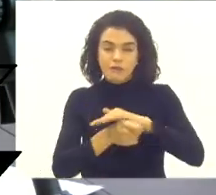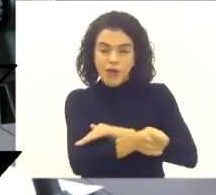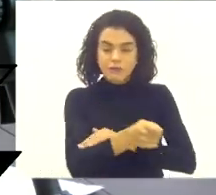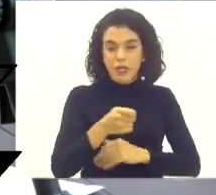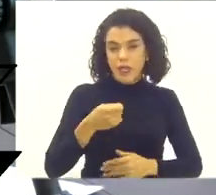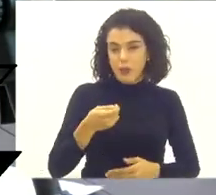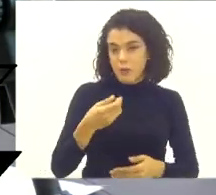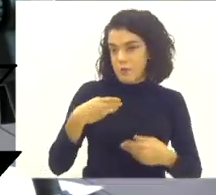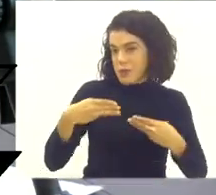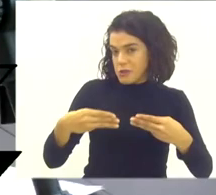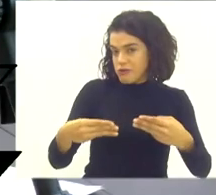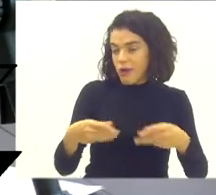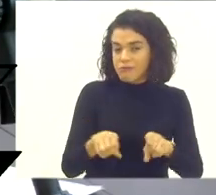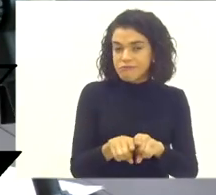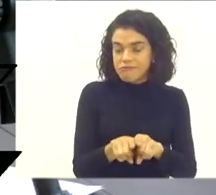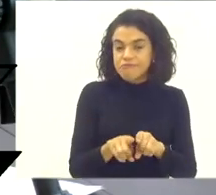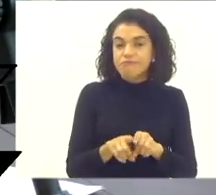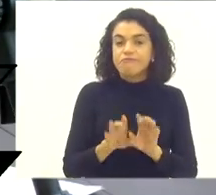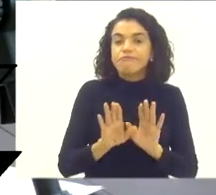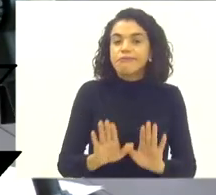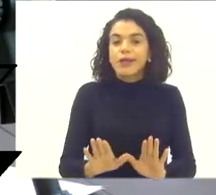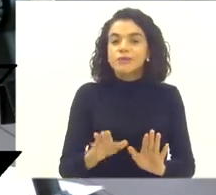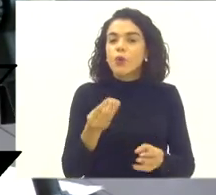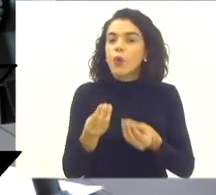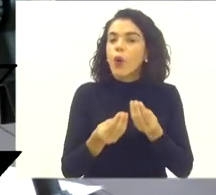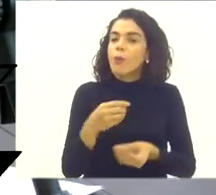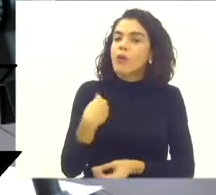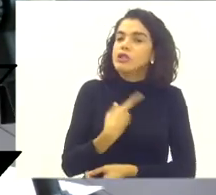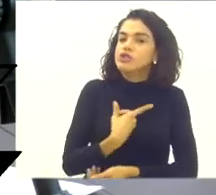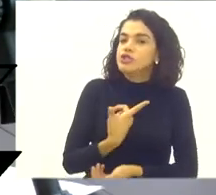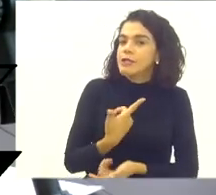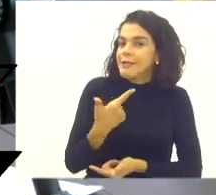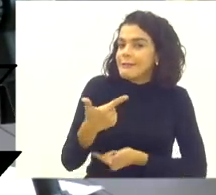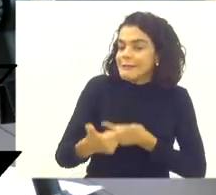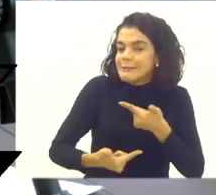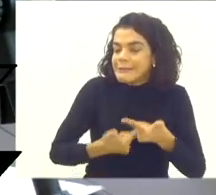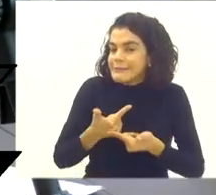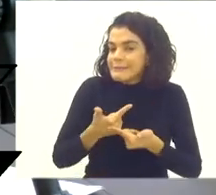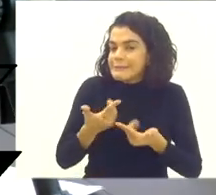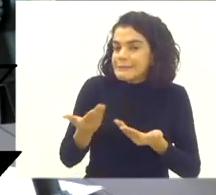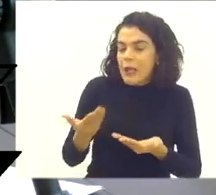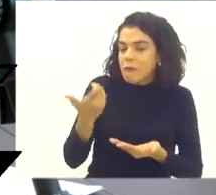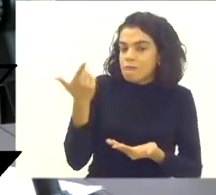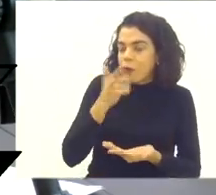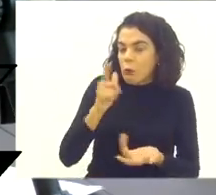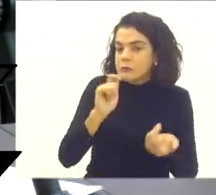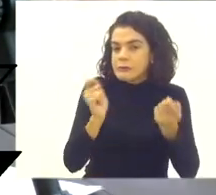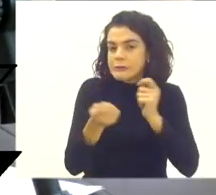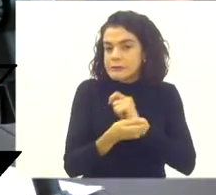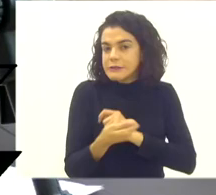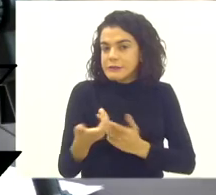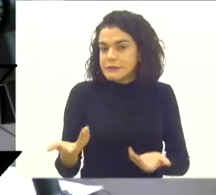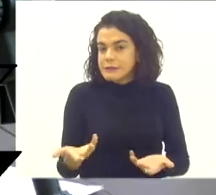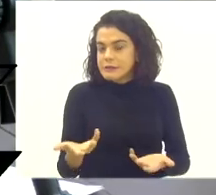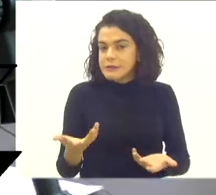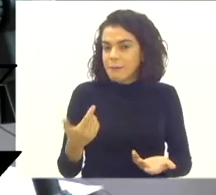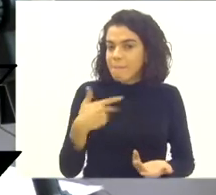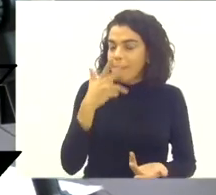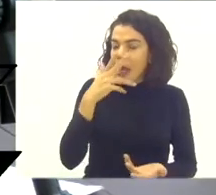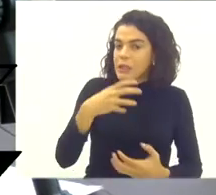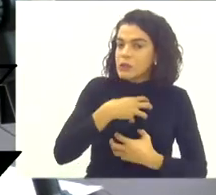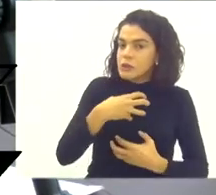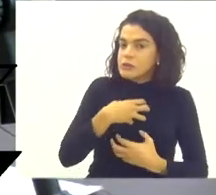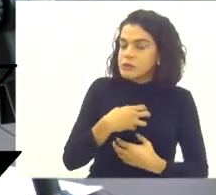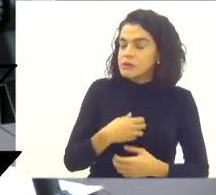ministério enfim mas é como é que a gente lida com isso eu não sei eu não tô conseguindo eu tô como se eu tivesse